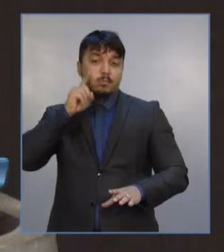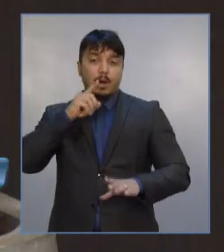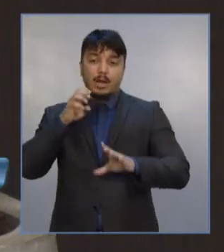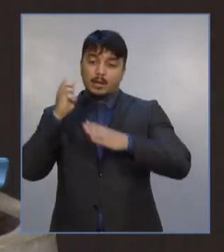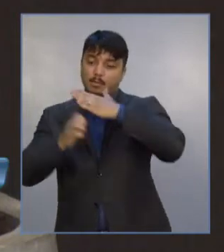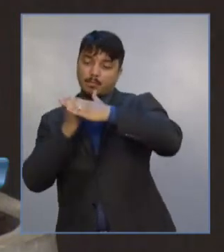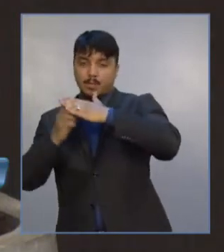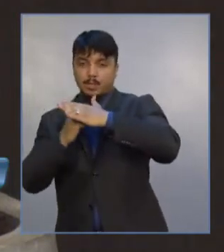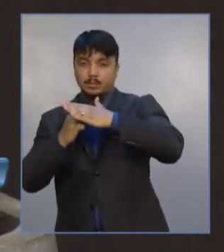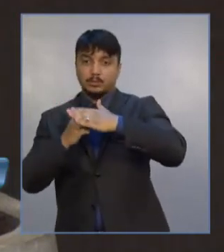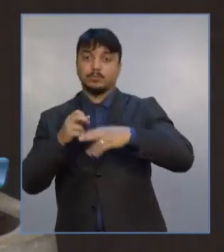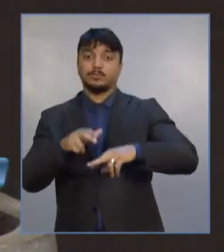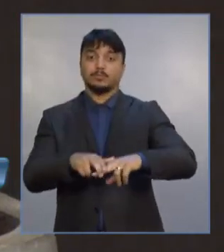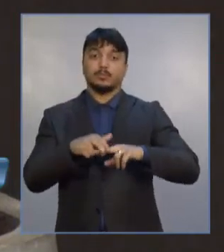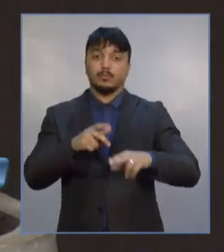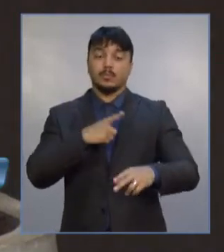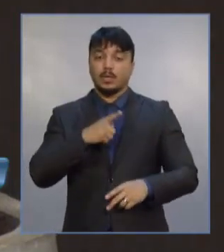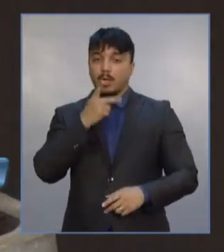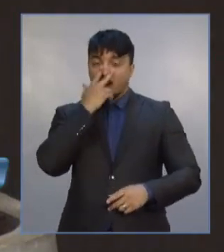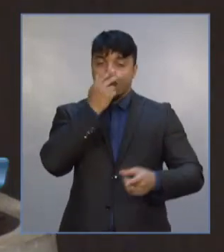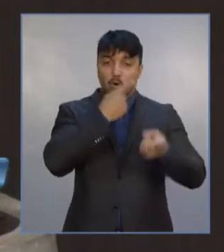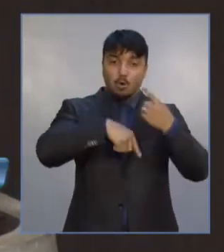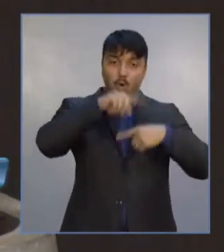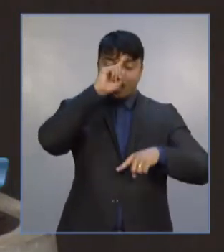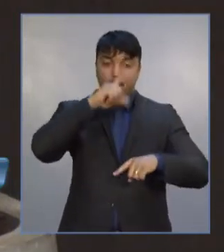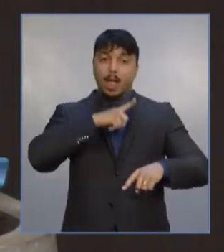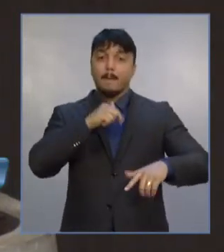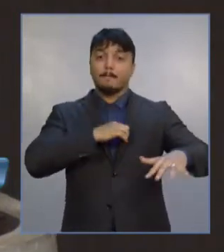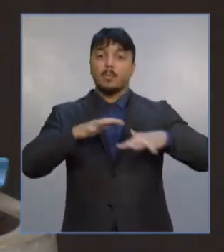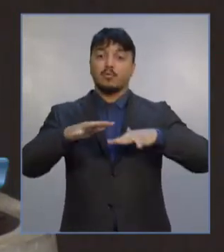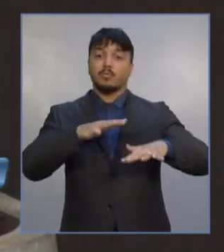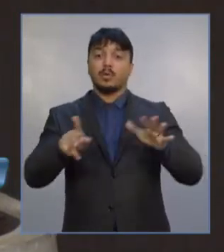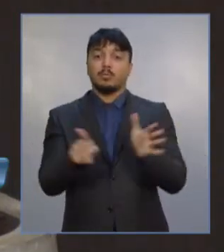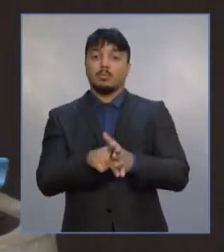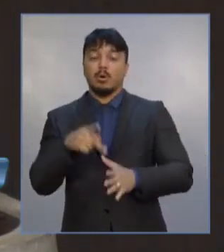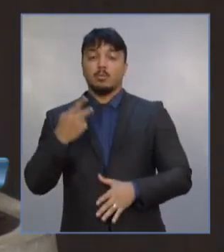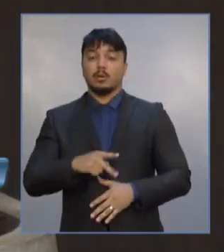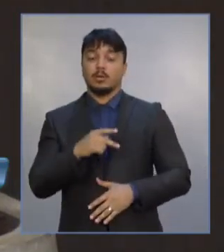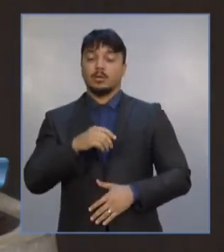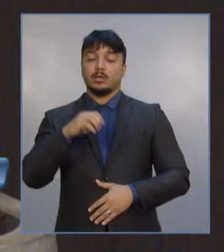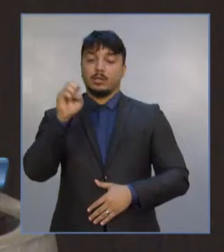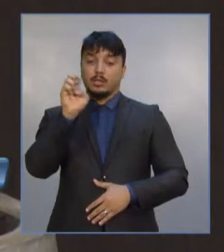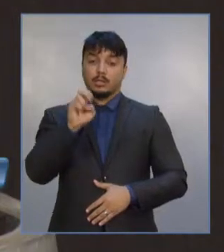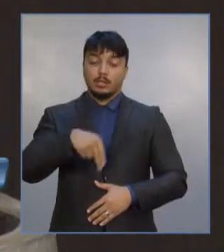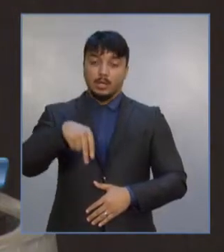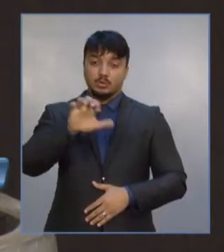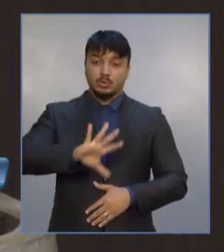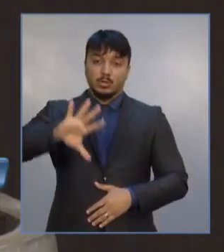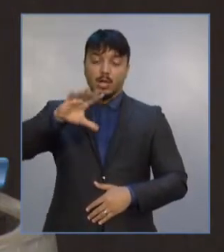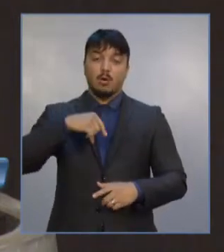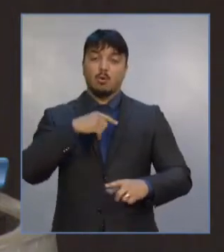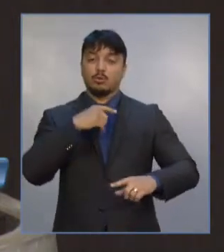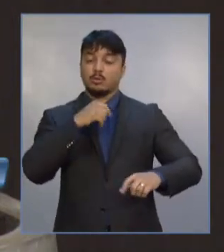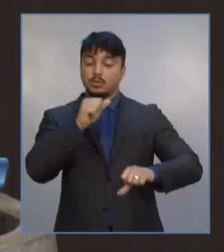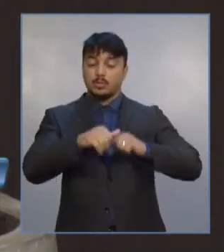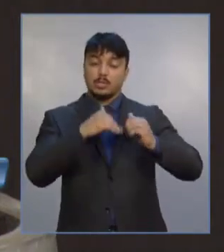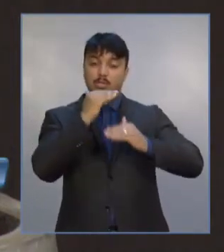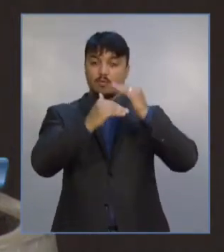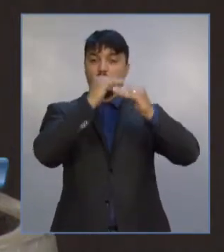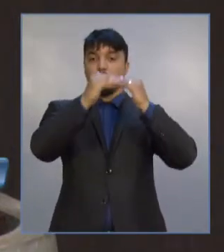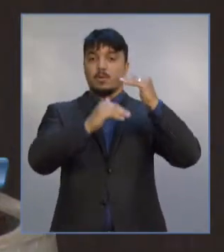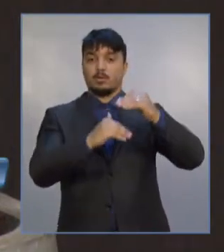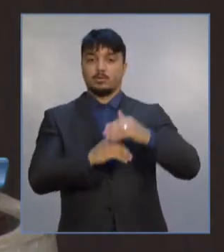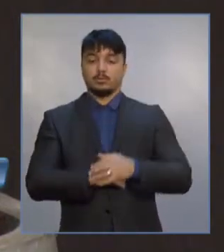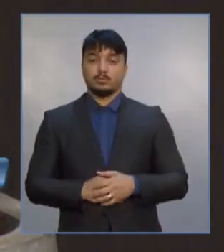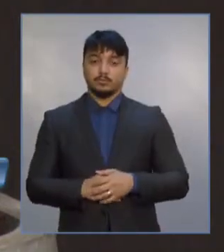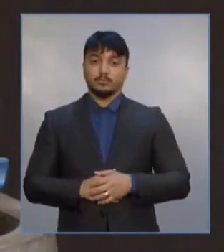o golpe interrompeu um movimento nacional desenvolvimentista. Era isso.